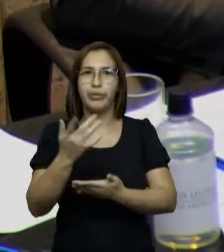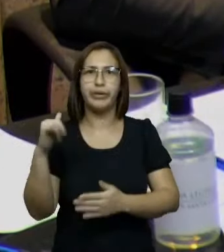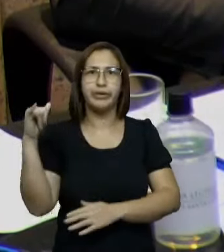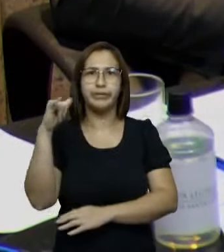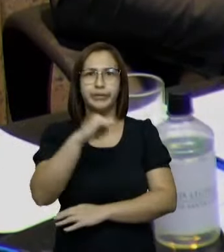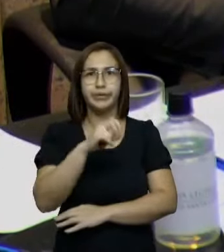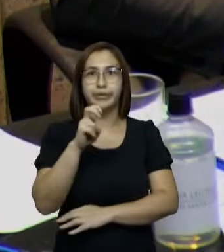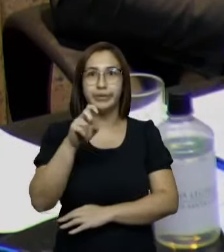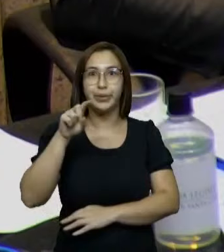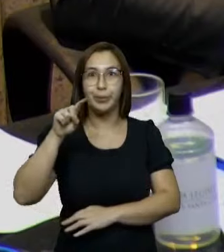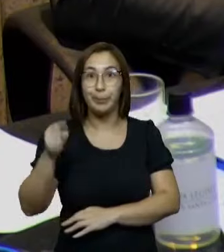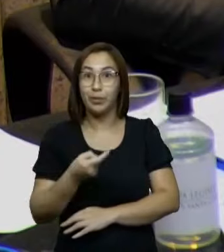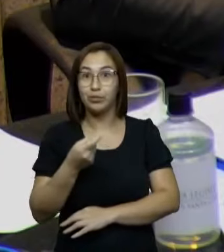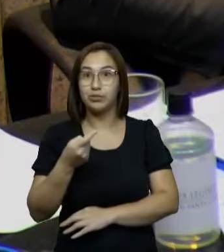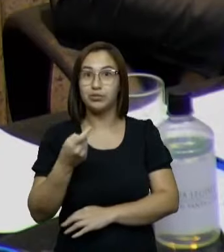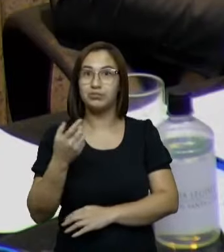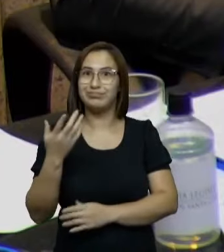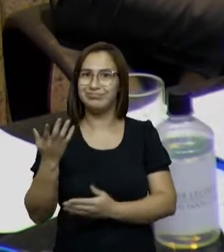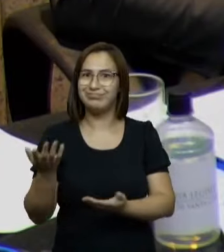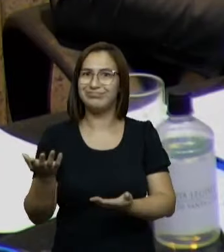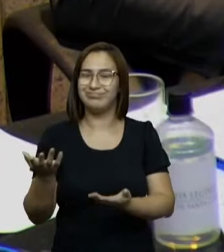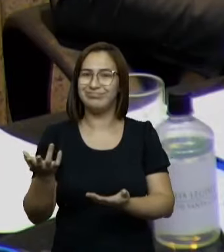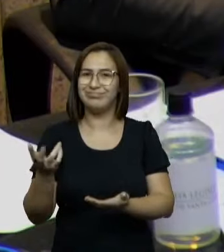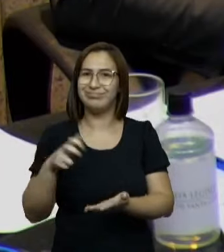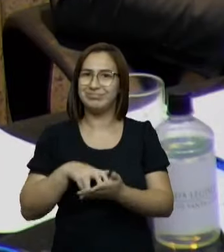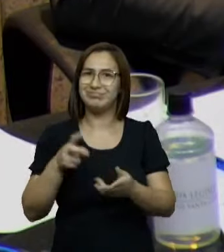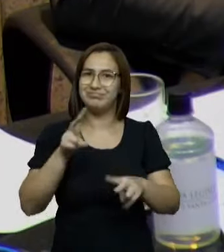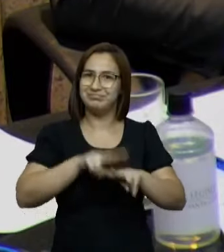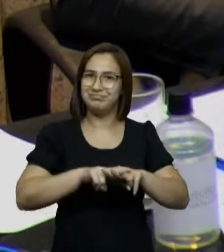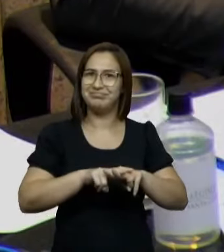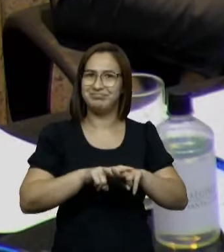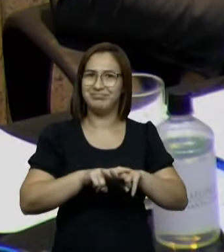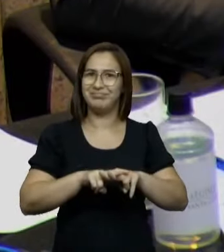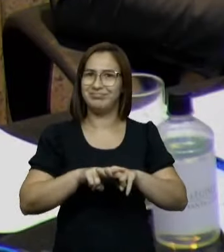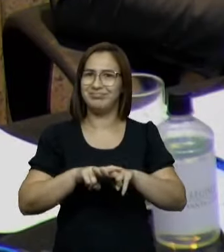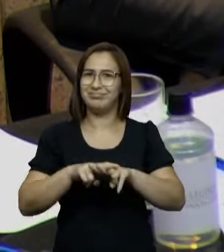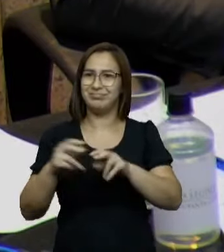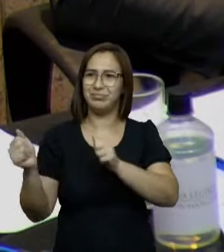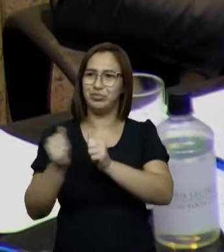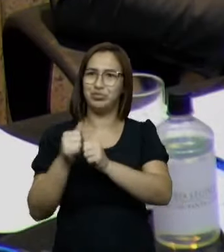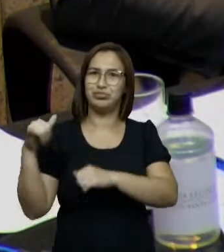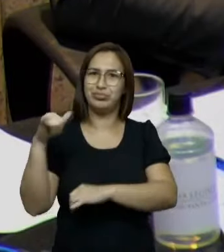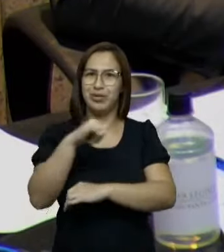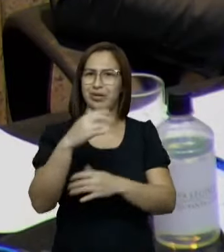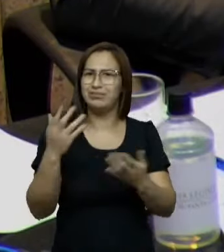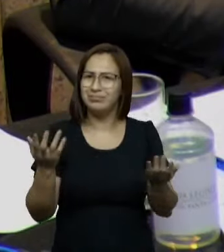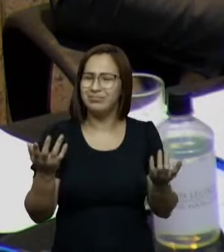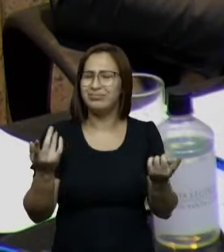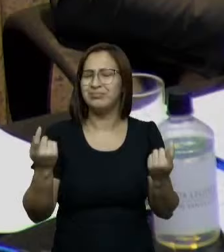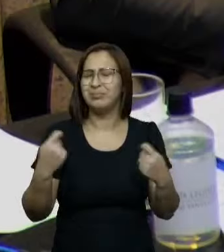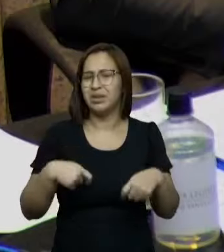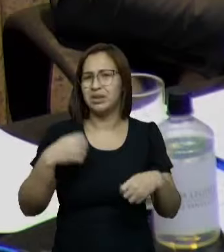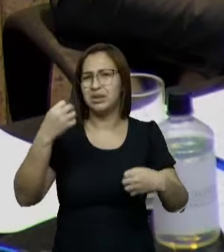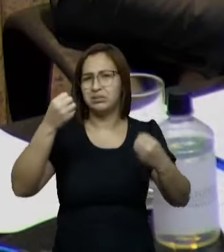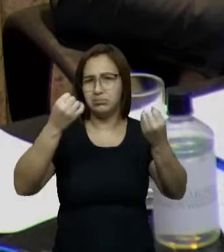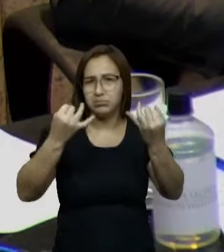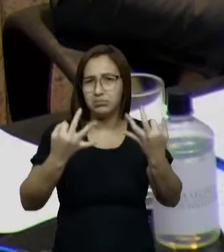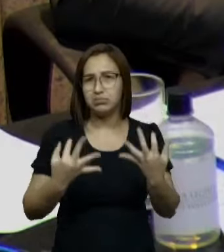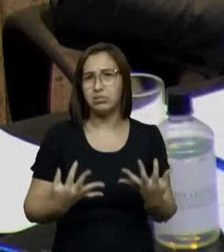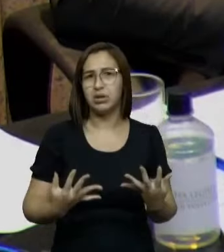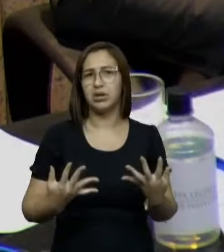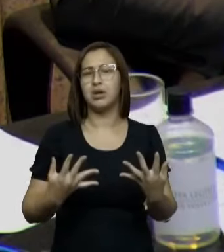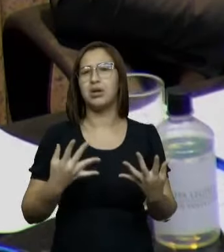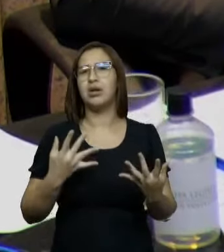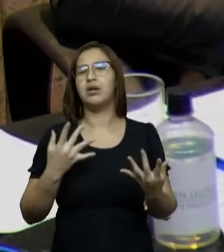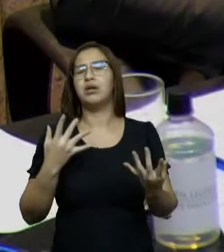para transportar bandidos. Né? Eu quero entender se de fato se justifica e se não faria mais sentido não ter a aeronave